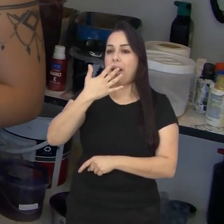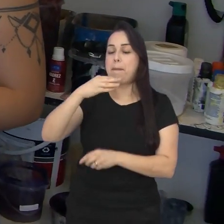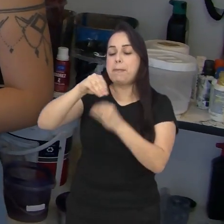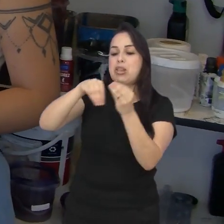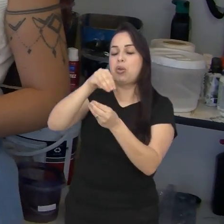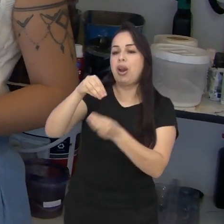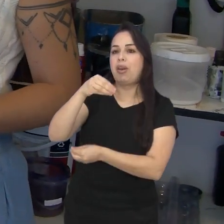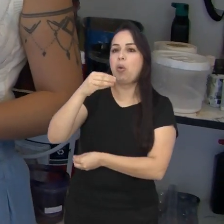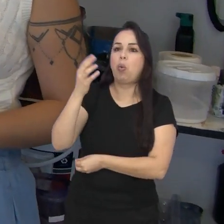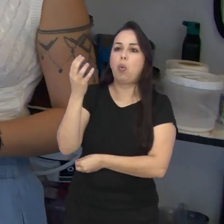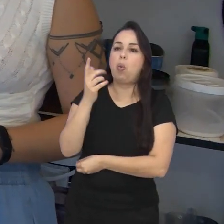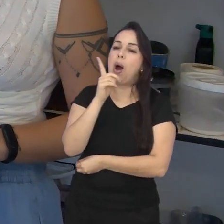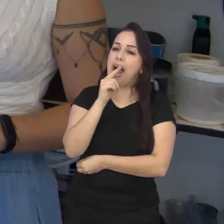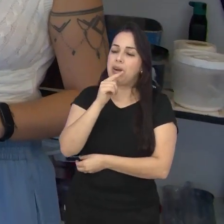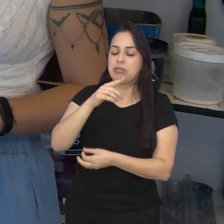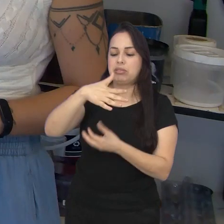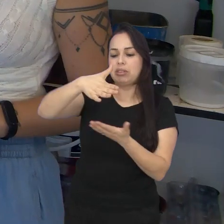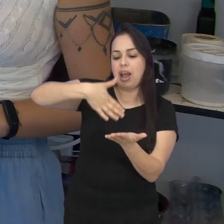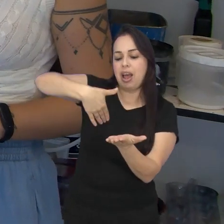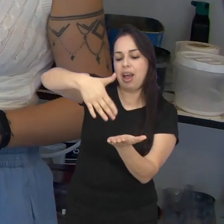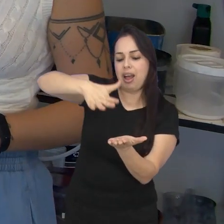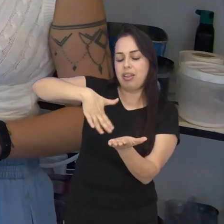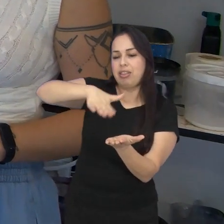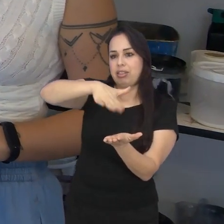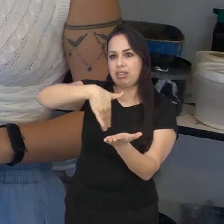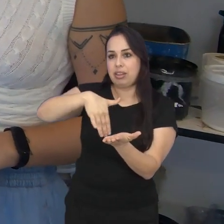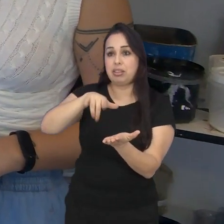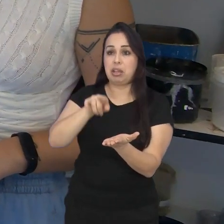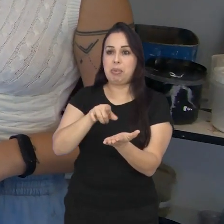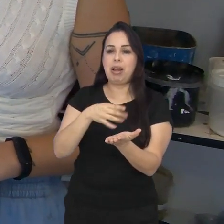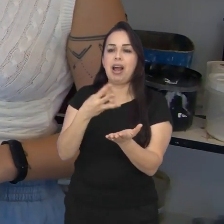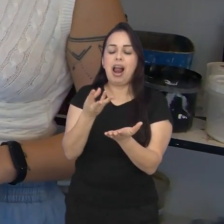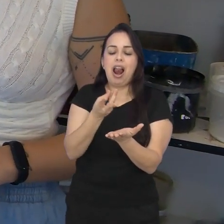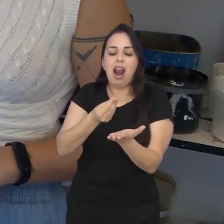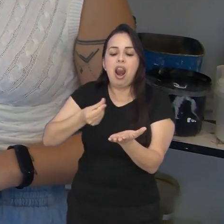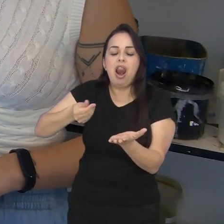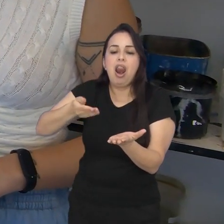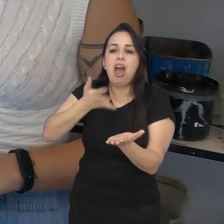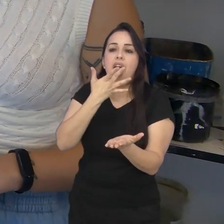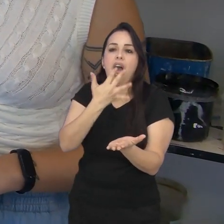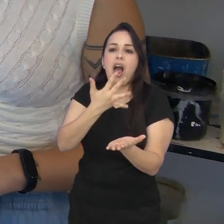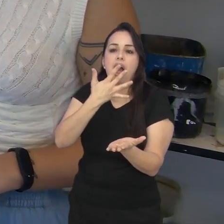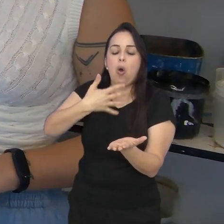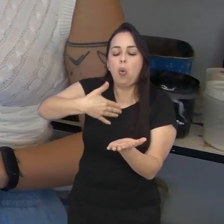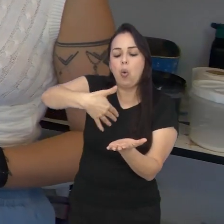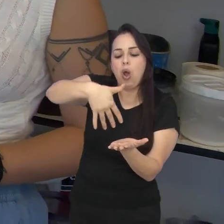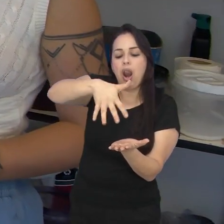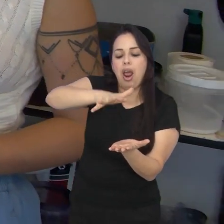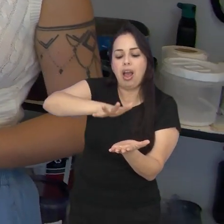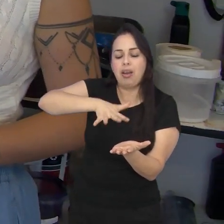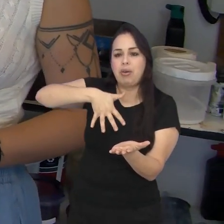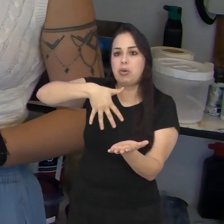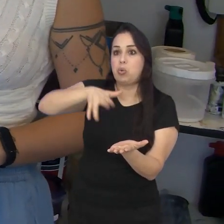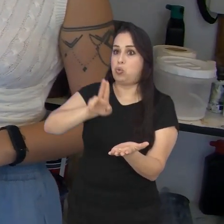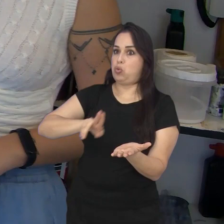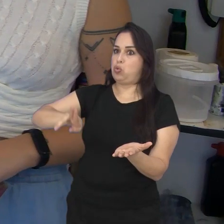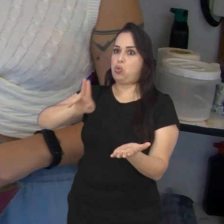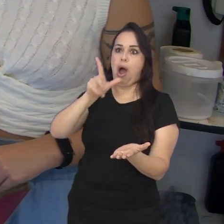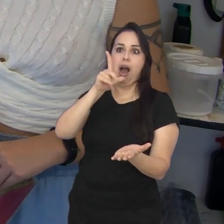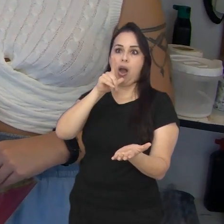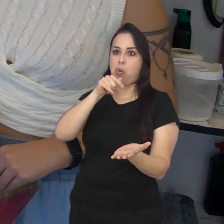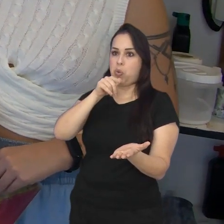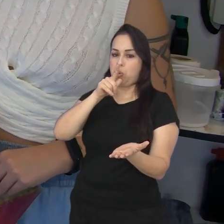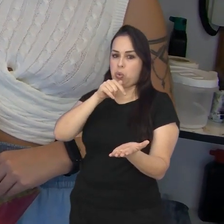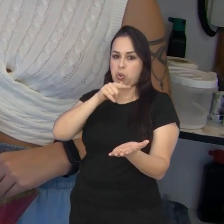verdade, ele tem uma semelhança com aquarela, porque eu trabalho com a tinta bem líquida, né? Eu uso